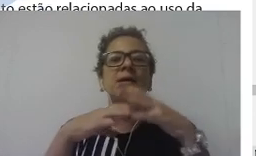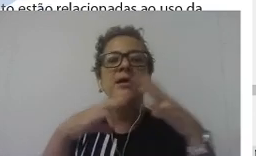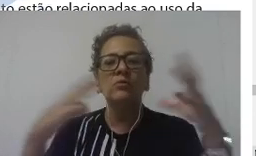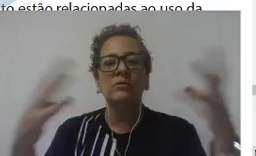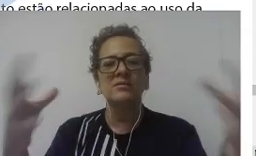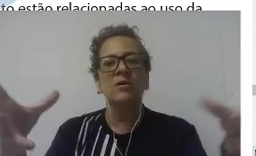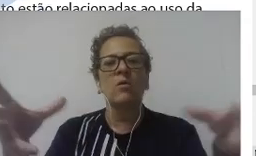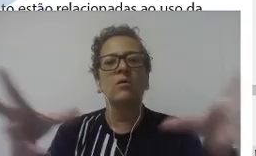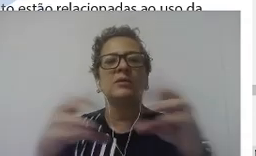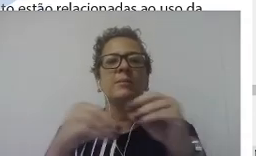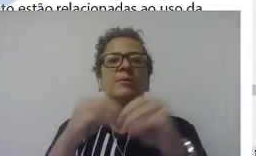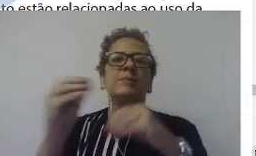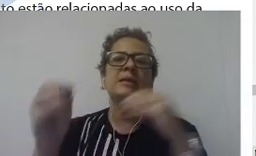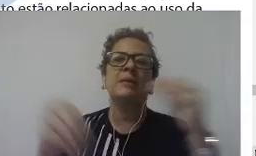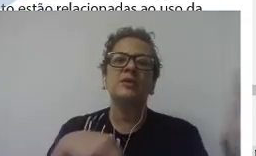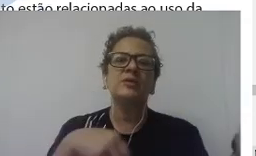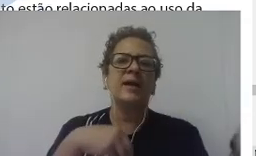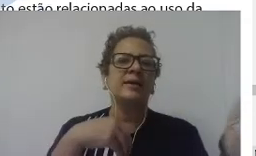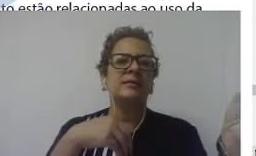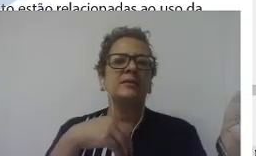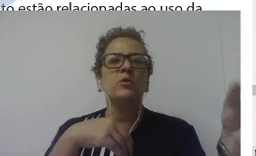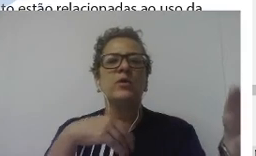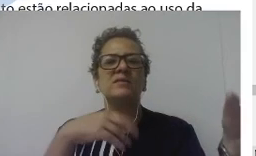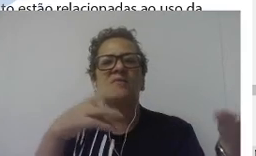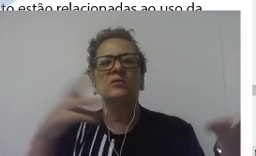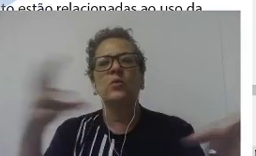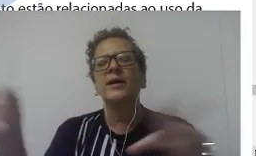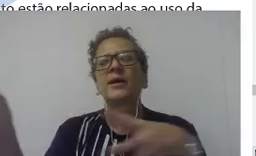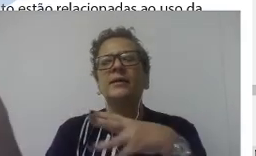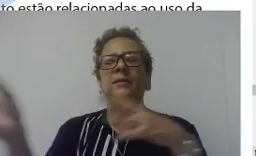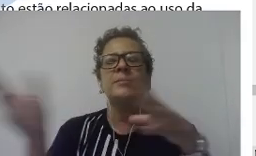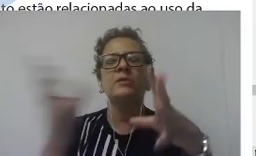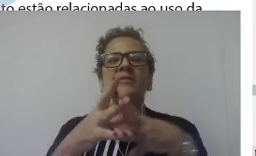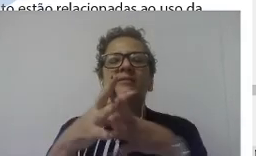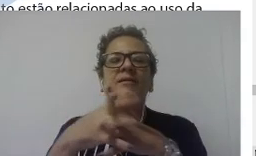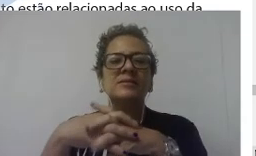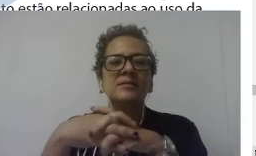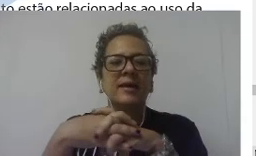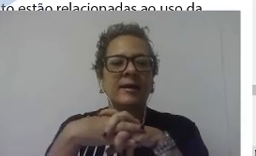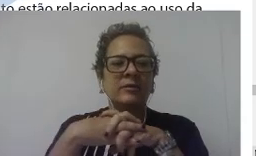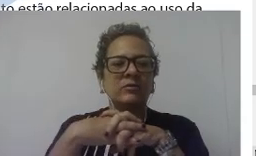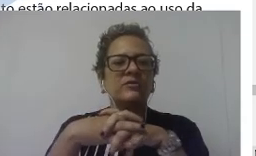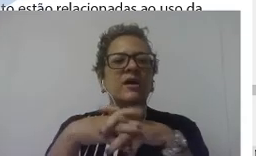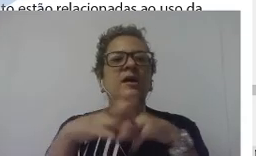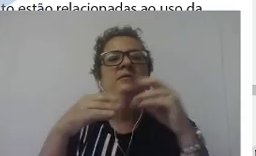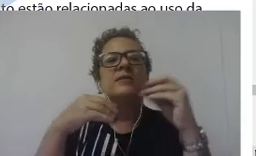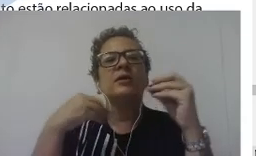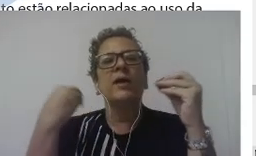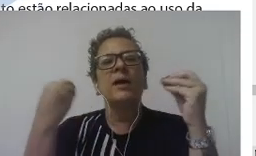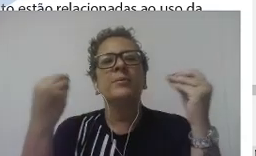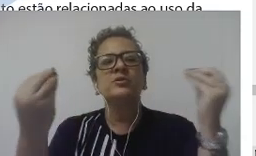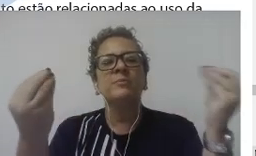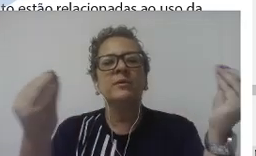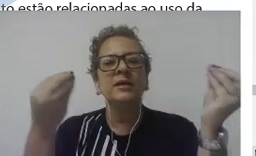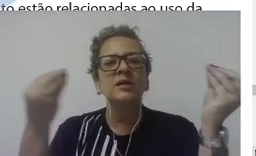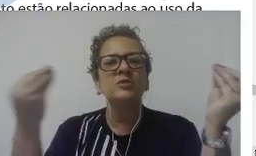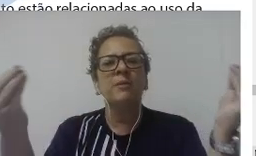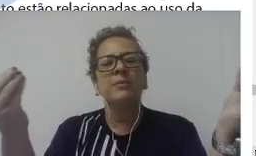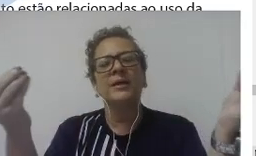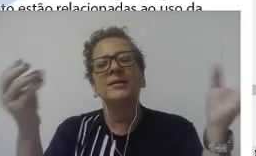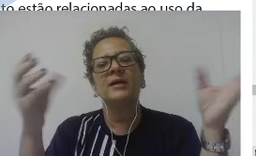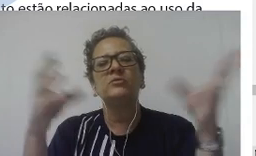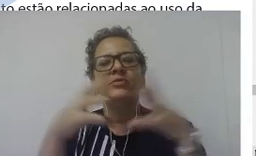o período que se encontra aproximadamente lá entre 1450 e 1600, sendo época de